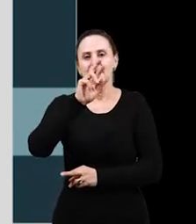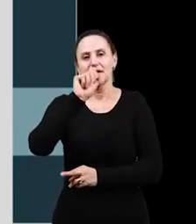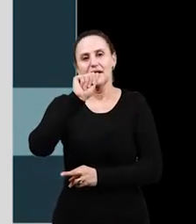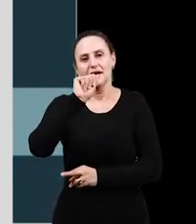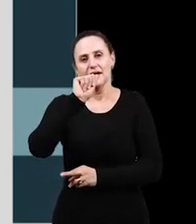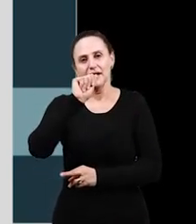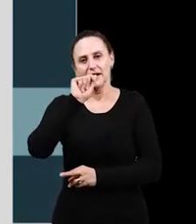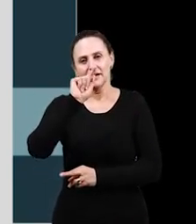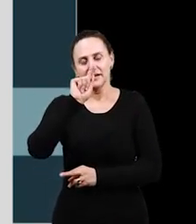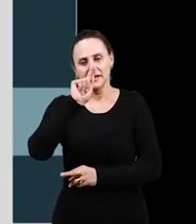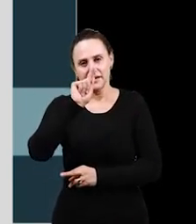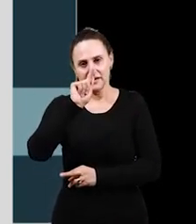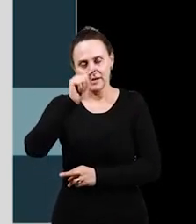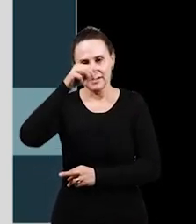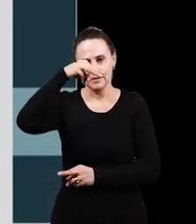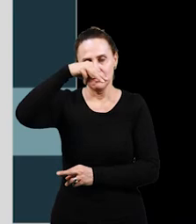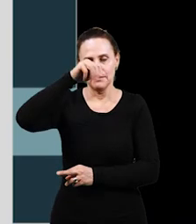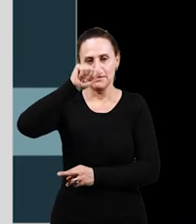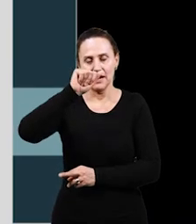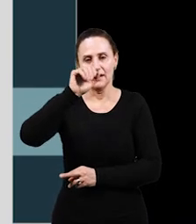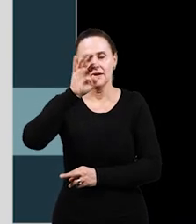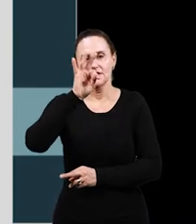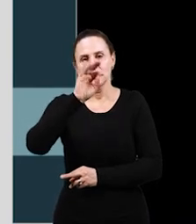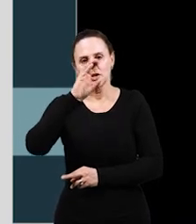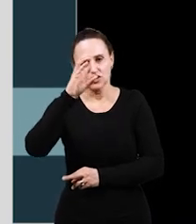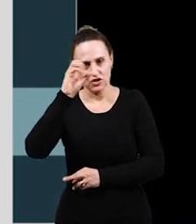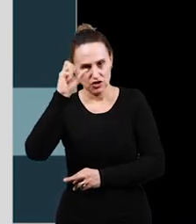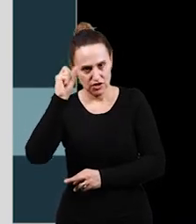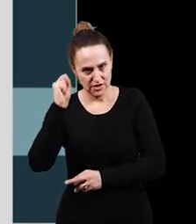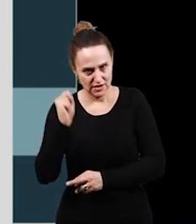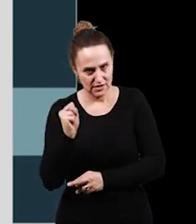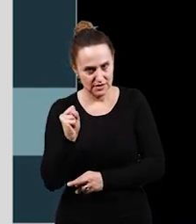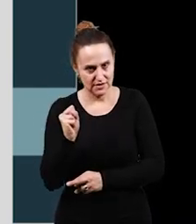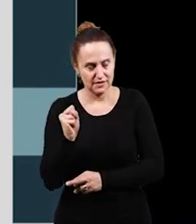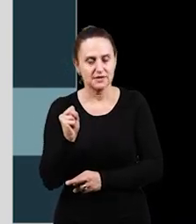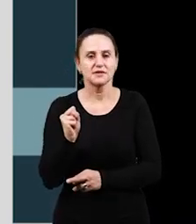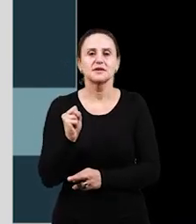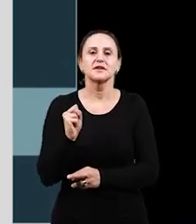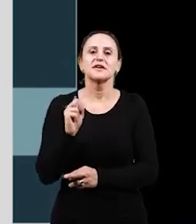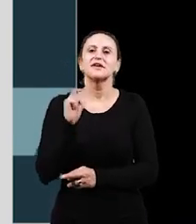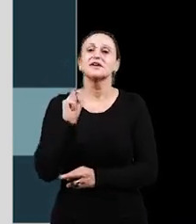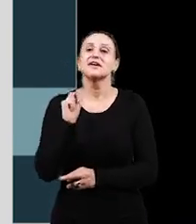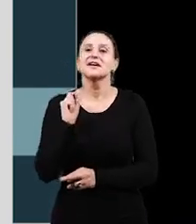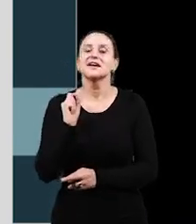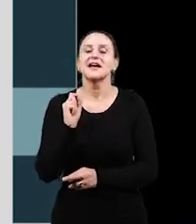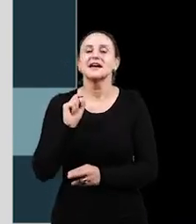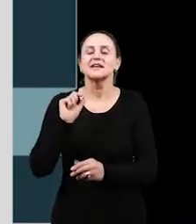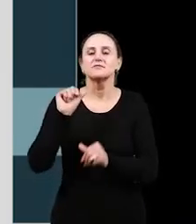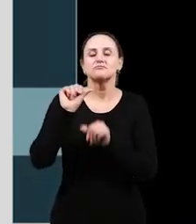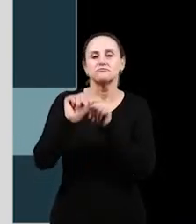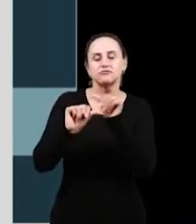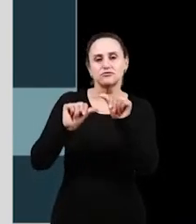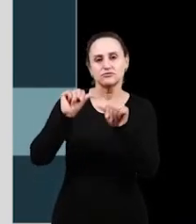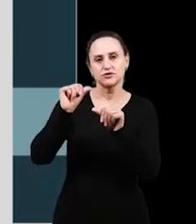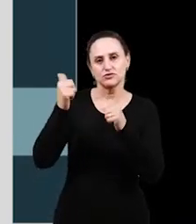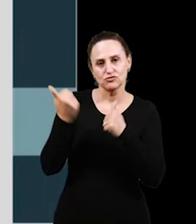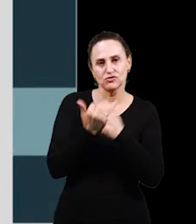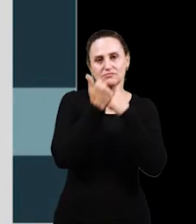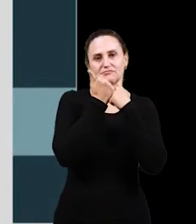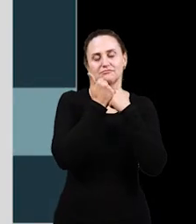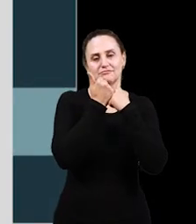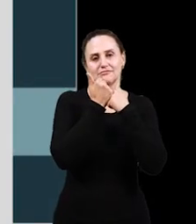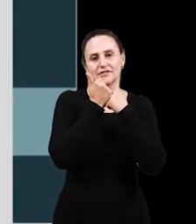combinação Aliás a sintagmáticos São da combinação e os paradigmática é da substituição por exemplo